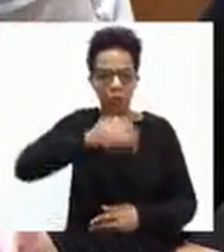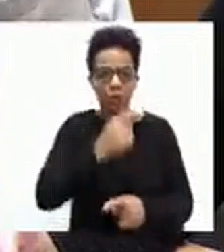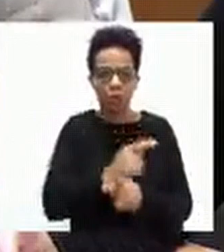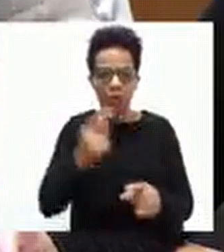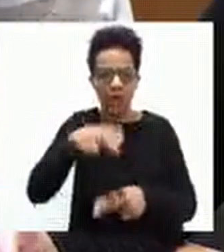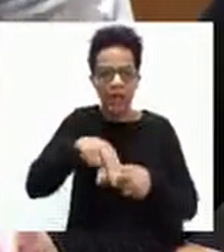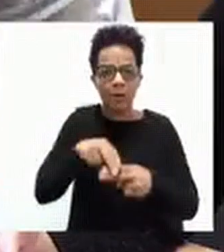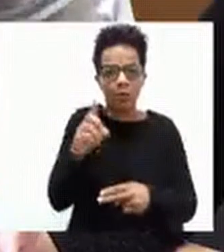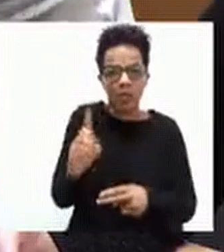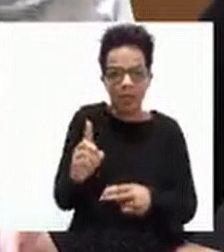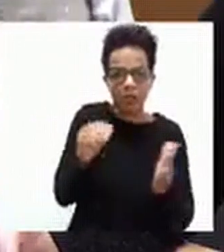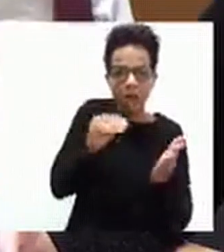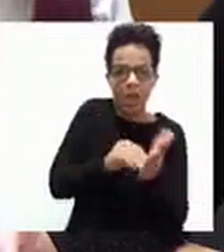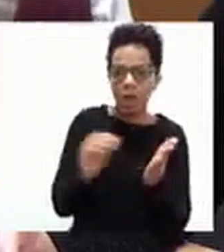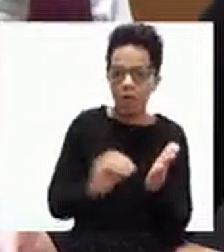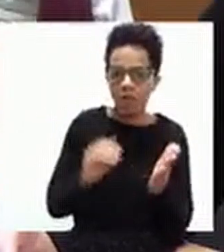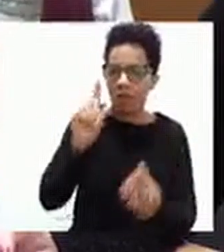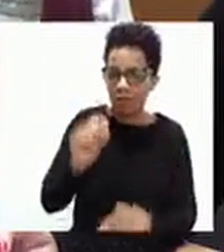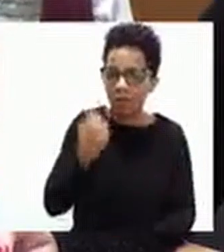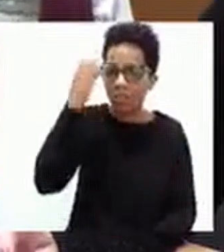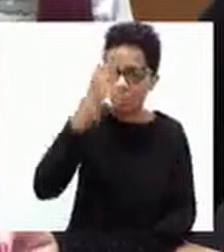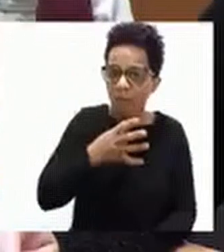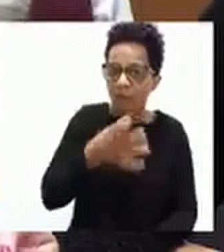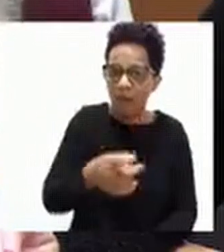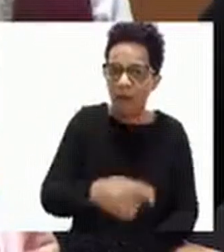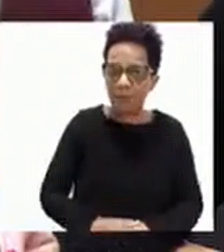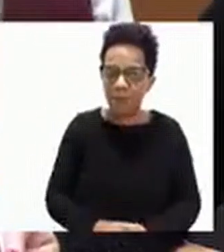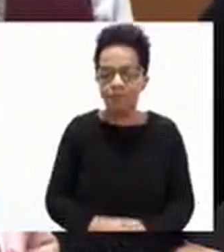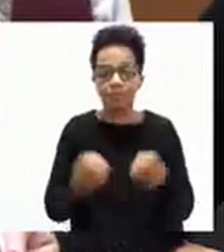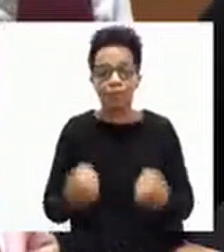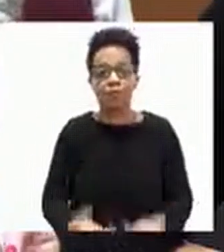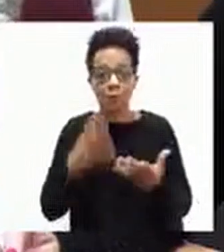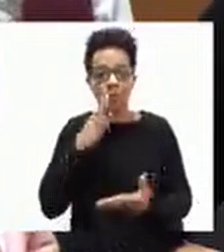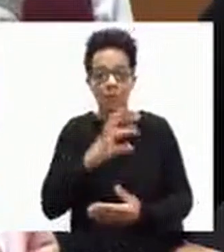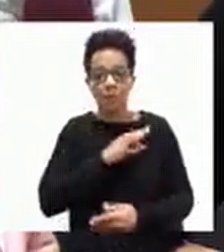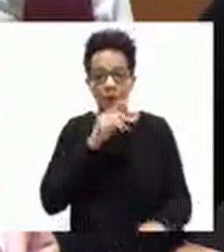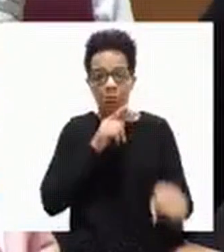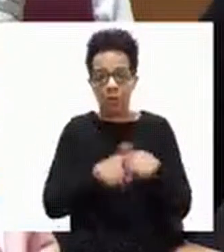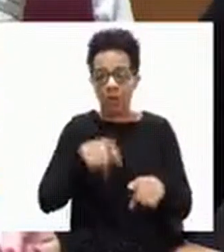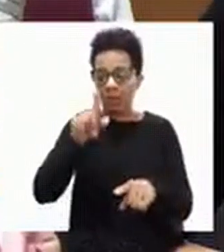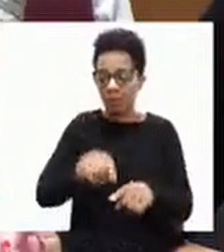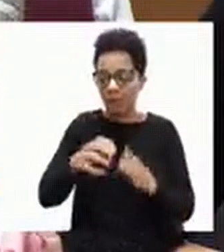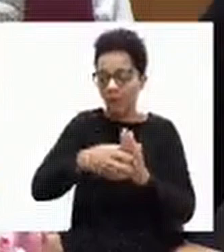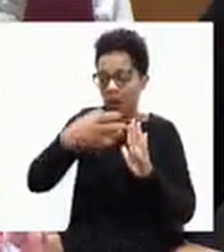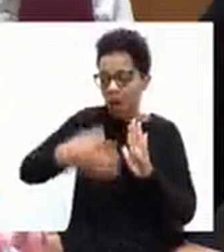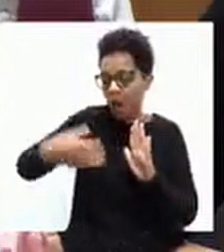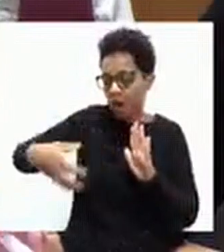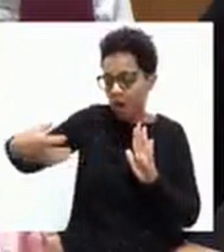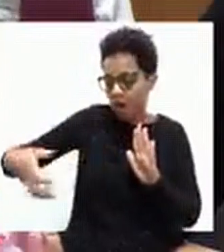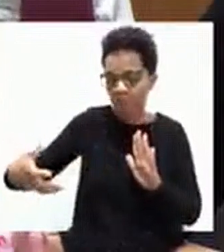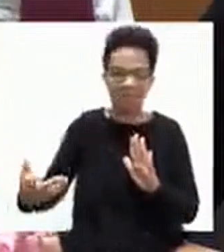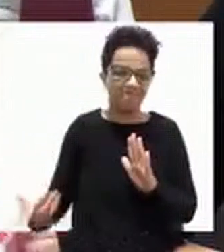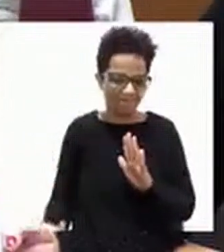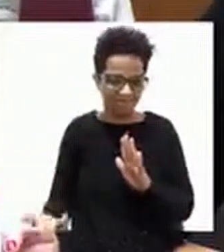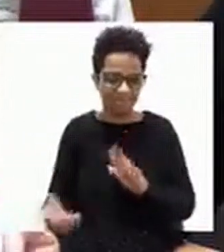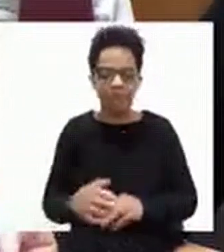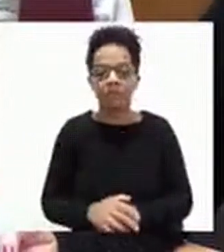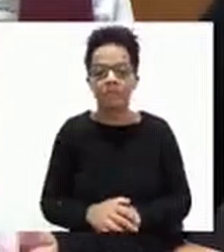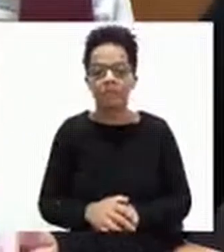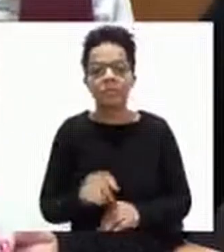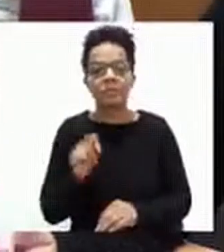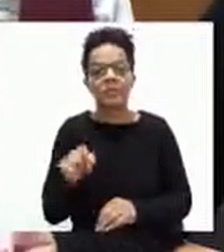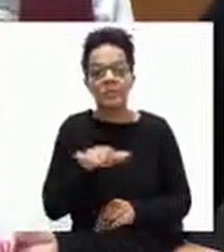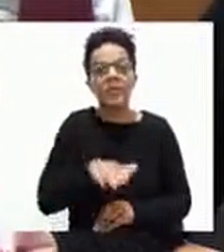está, também não citou essa. Finalmente, senhor deputado, e para não alongar esta conversa, esta